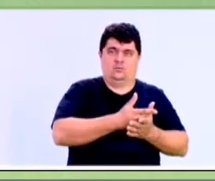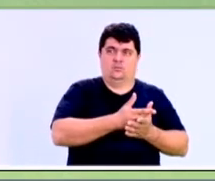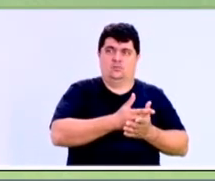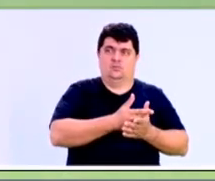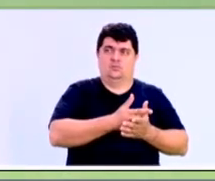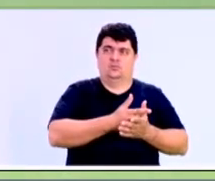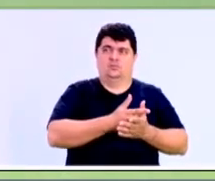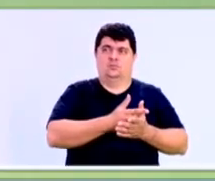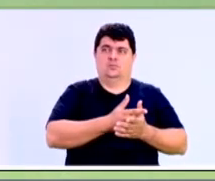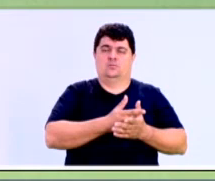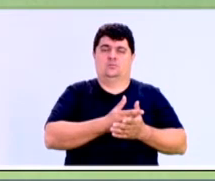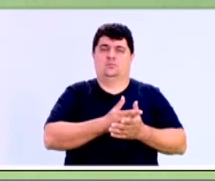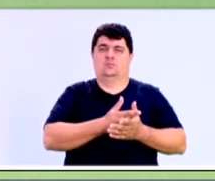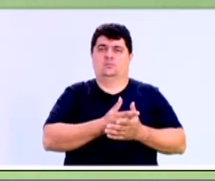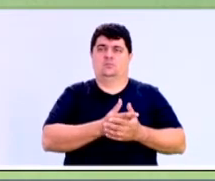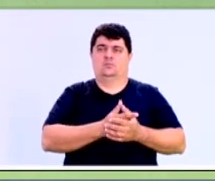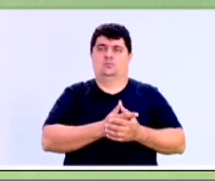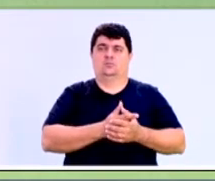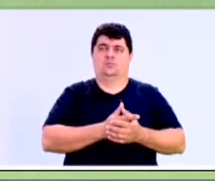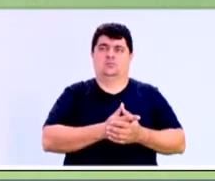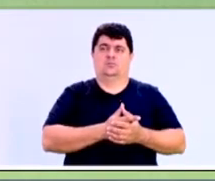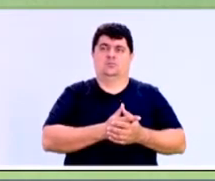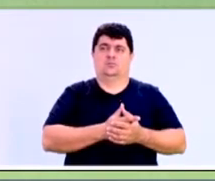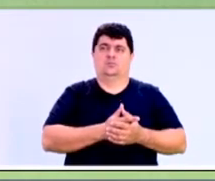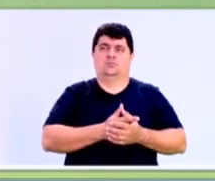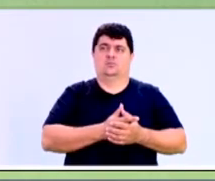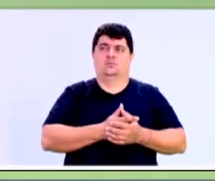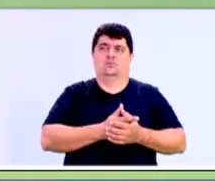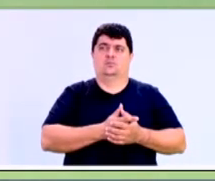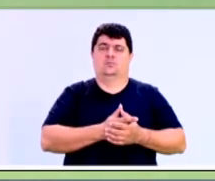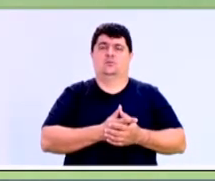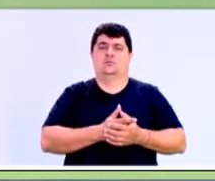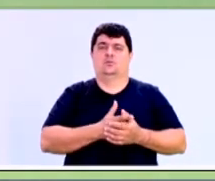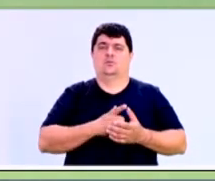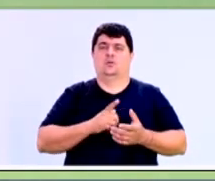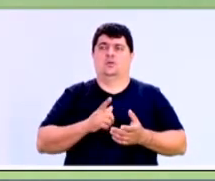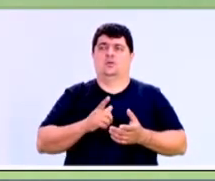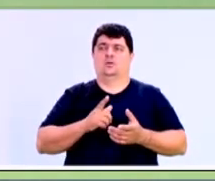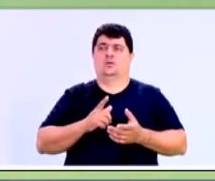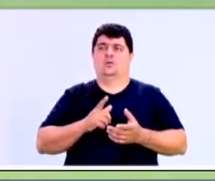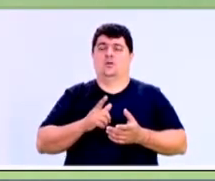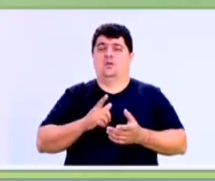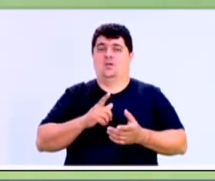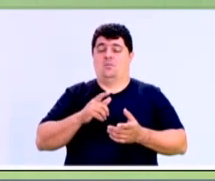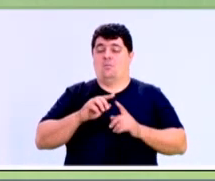entre a minha compra, é o mesmo momento aqui, ó, momento zero, e o meu